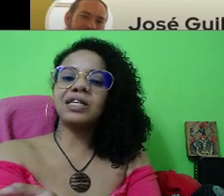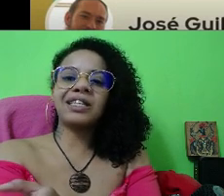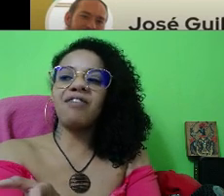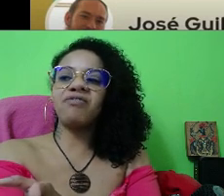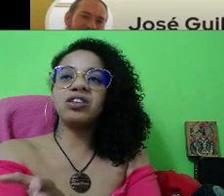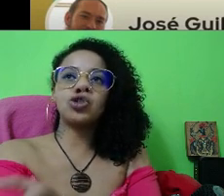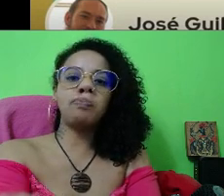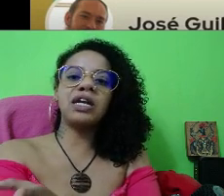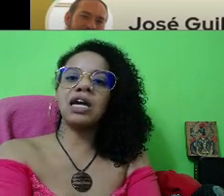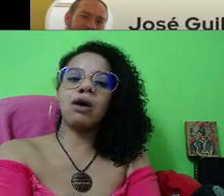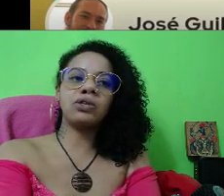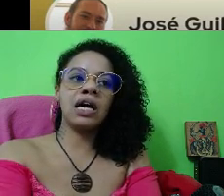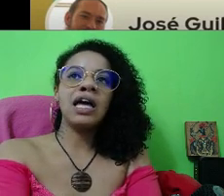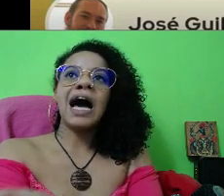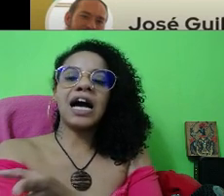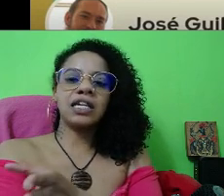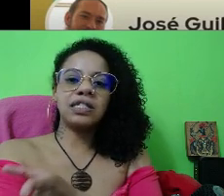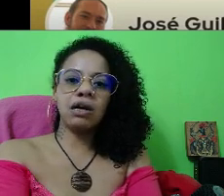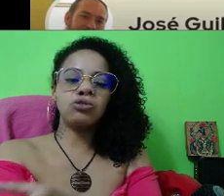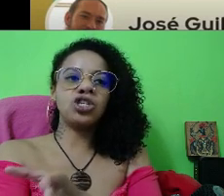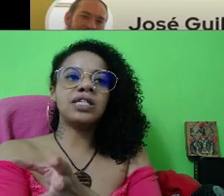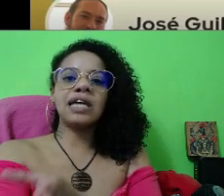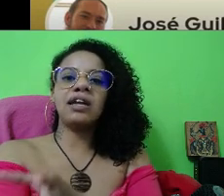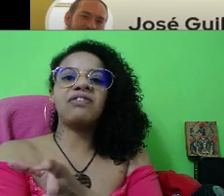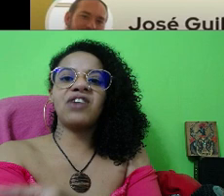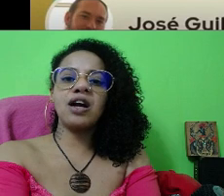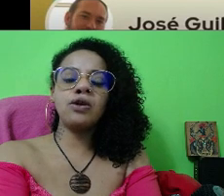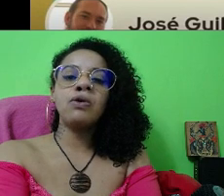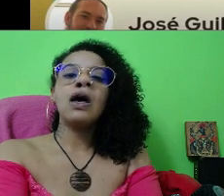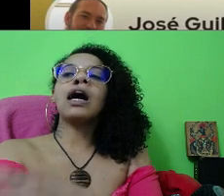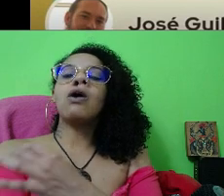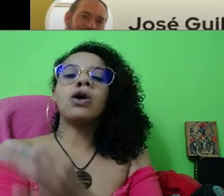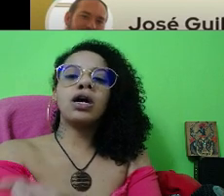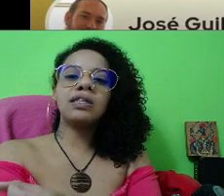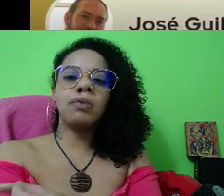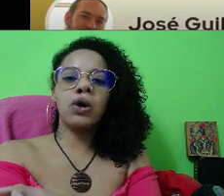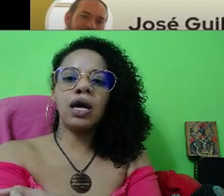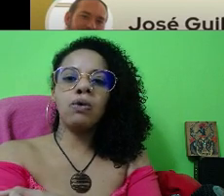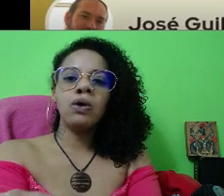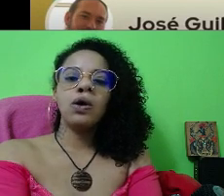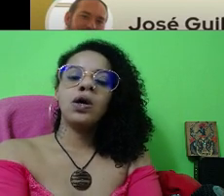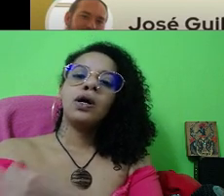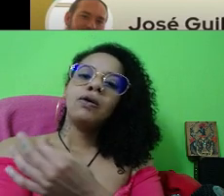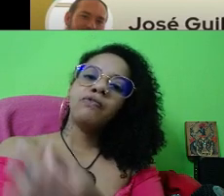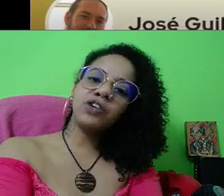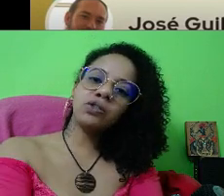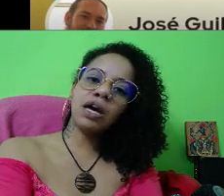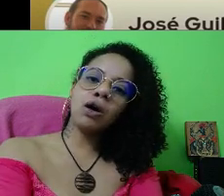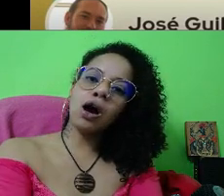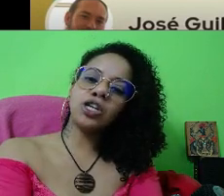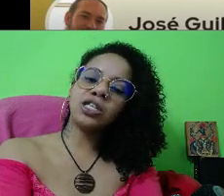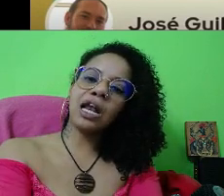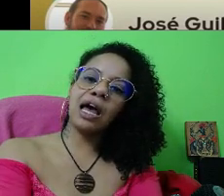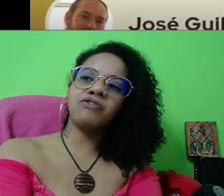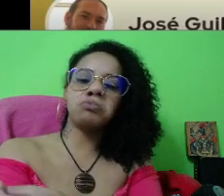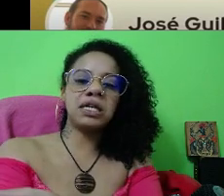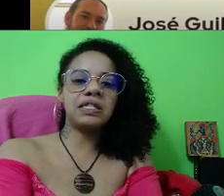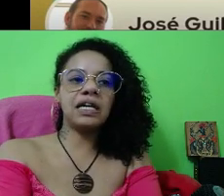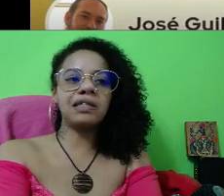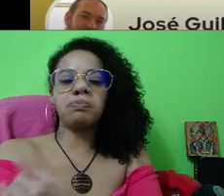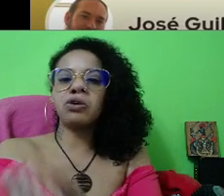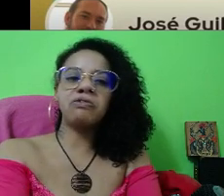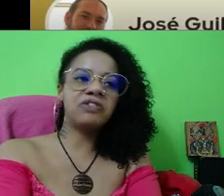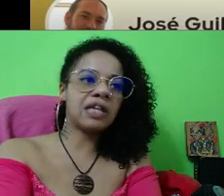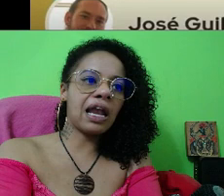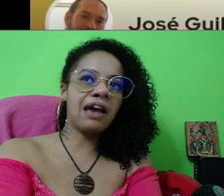a pauta porque estava super em alta a questão de estar inverno Gal Costa morreu fiz o recorte da Live